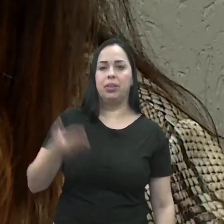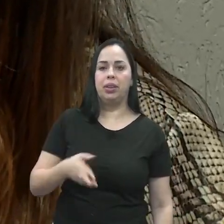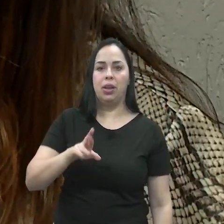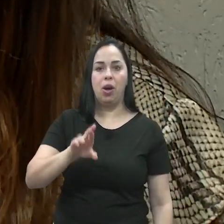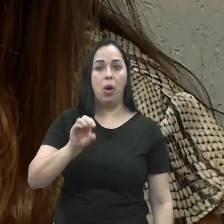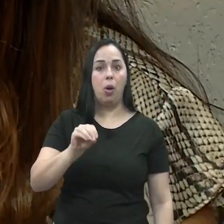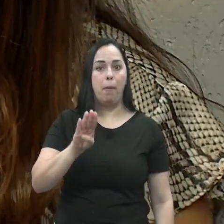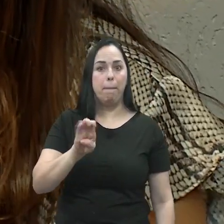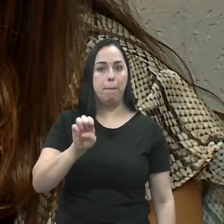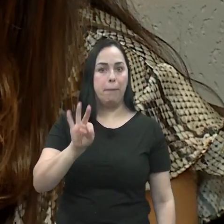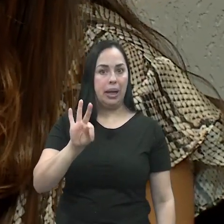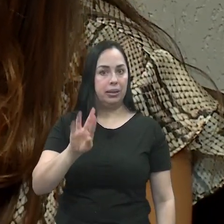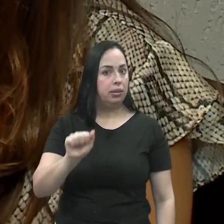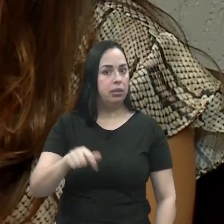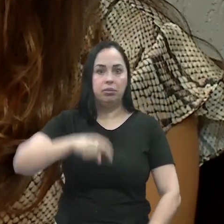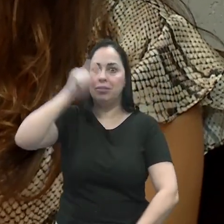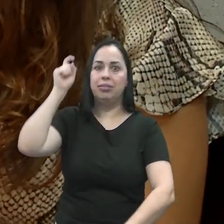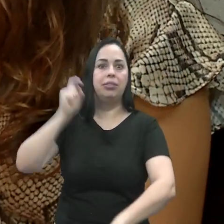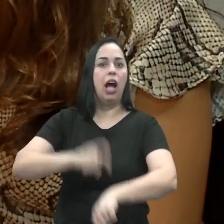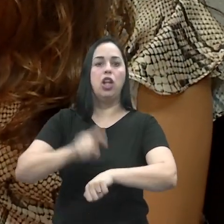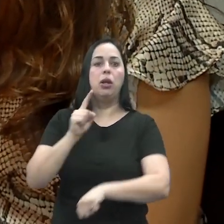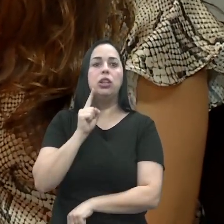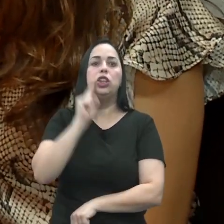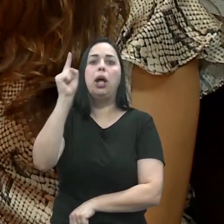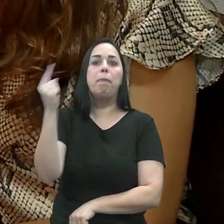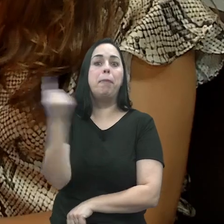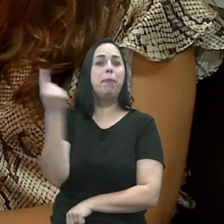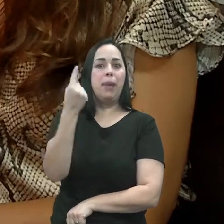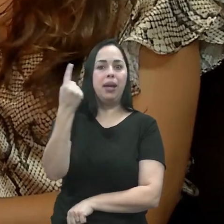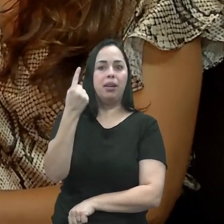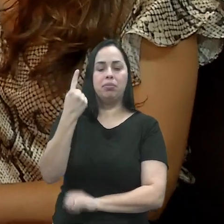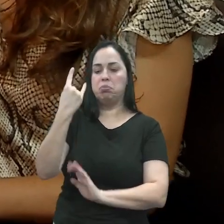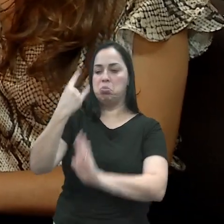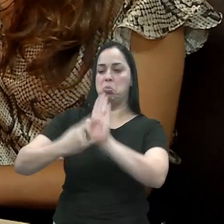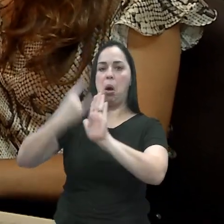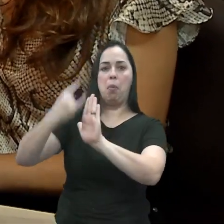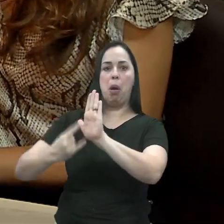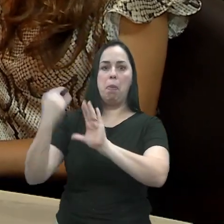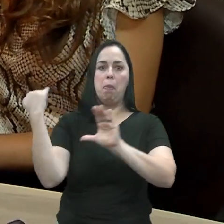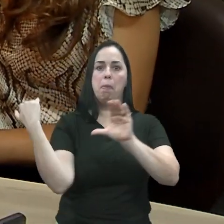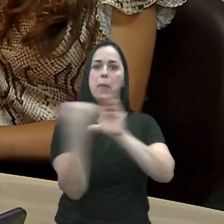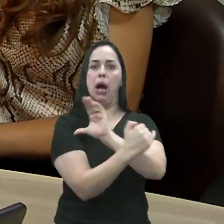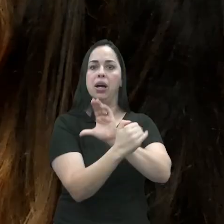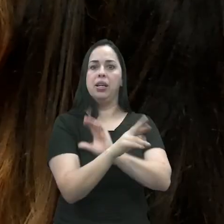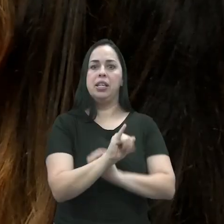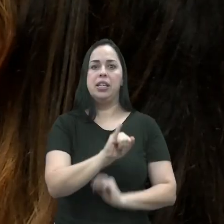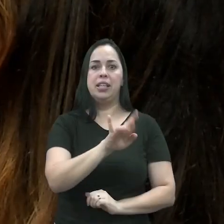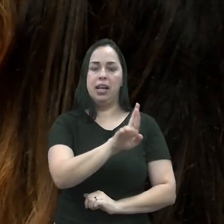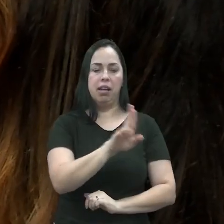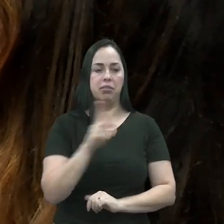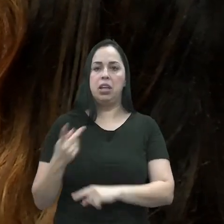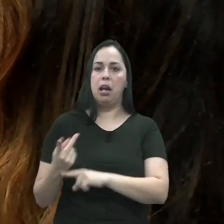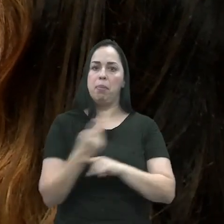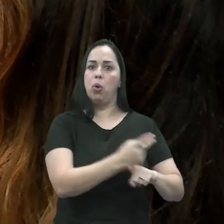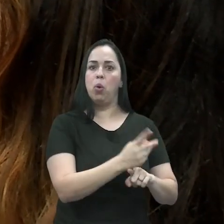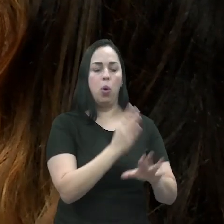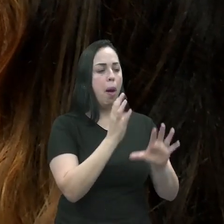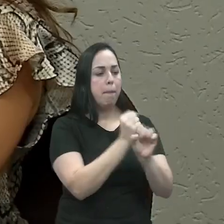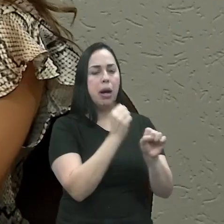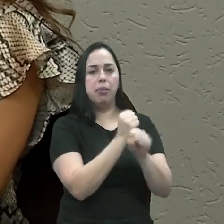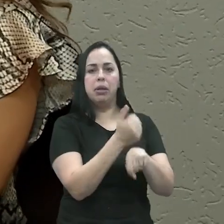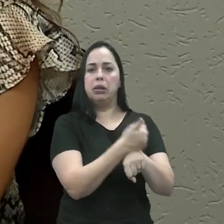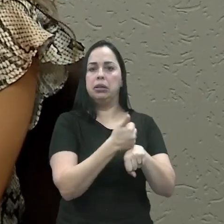A Roberta nem perdeu tempo. No primeiro dia para envio da declaração do imposto de renda, já procurou a